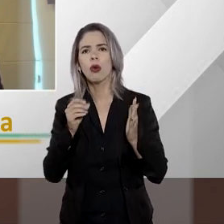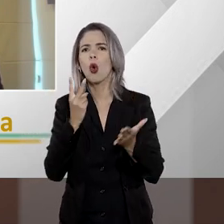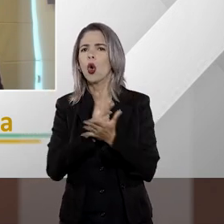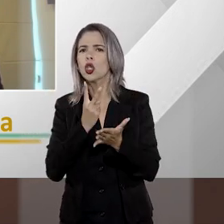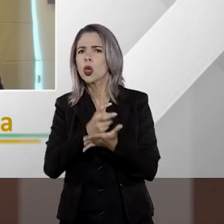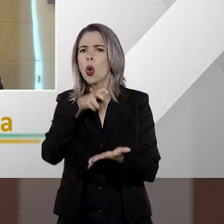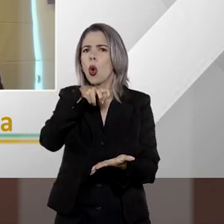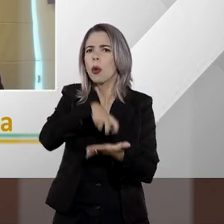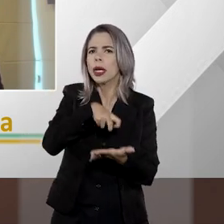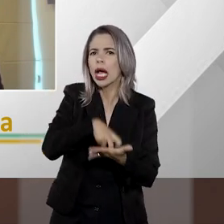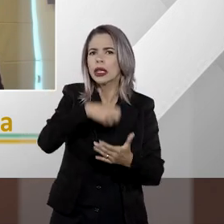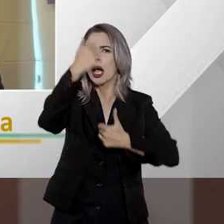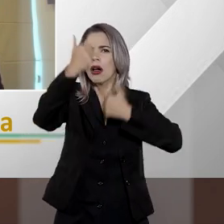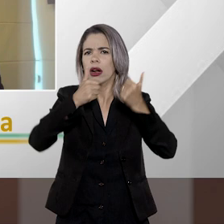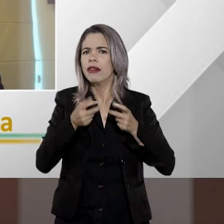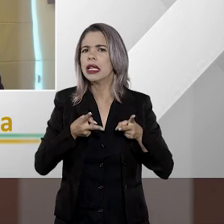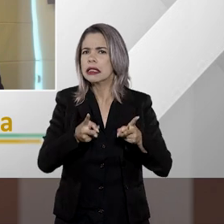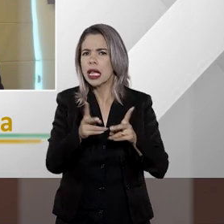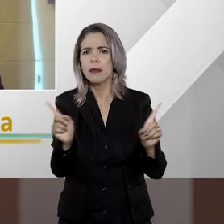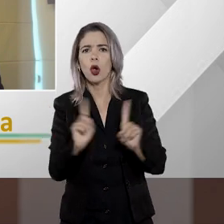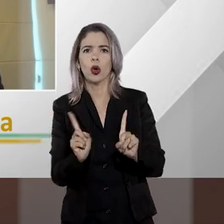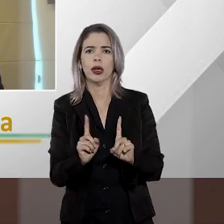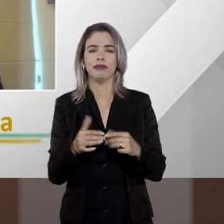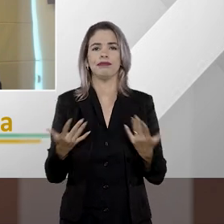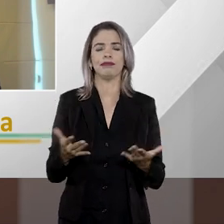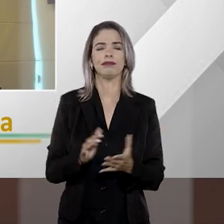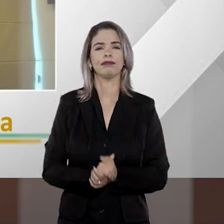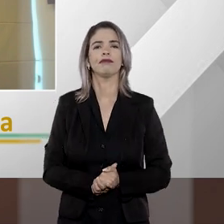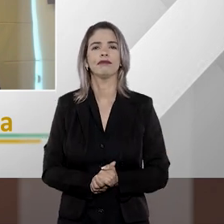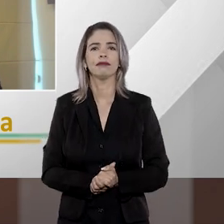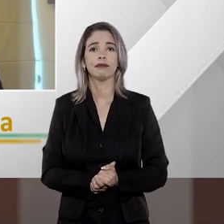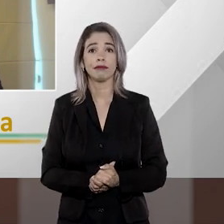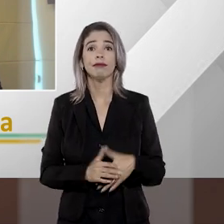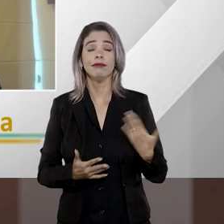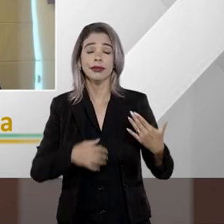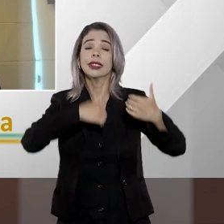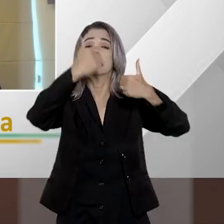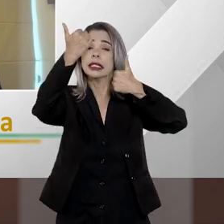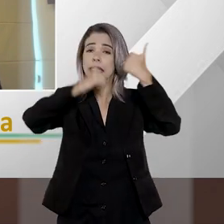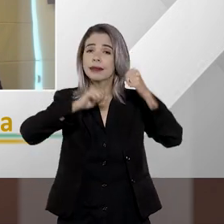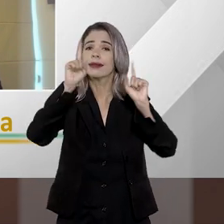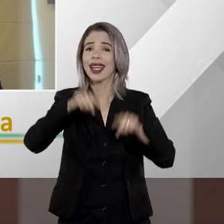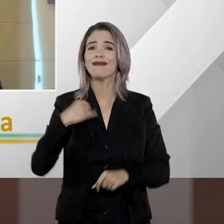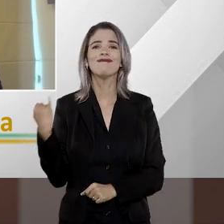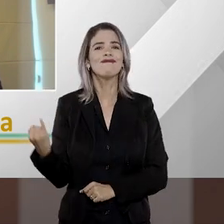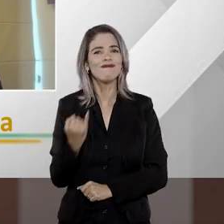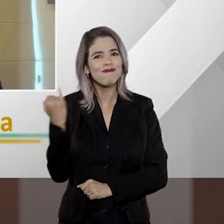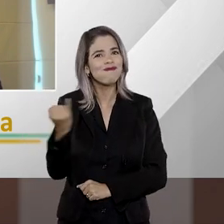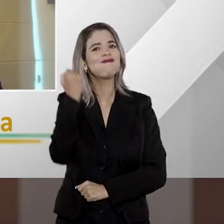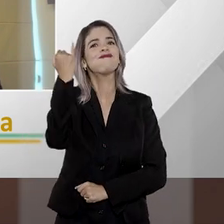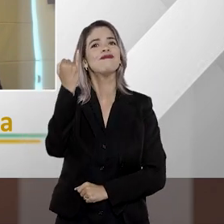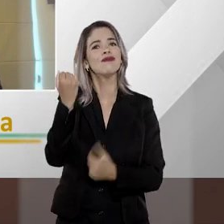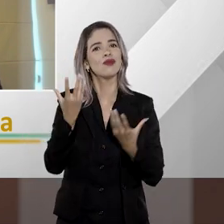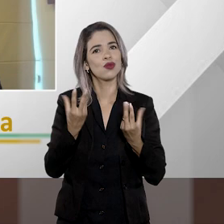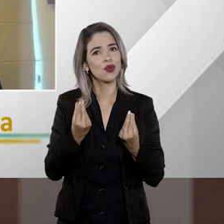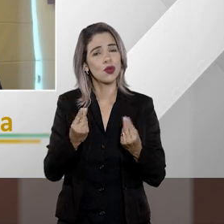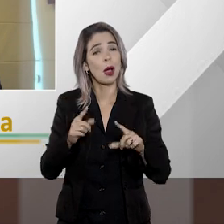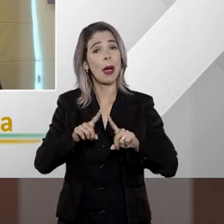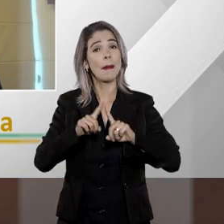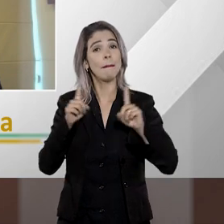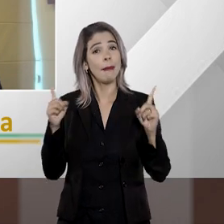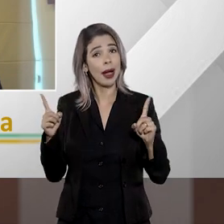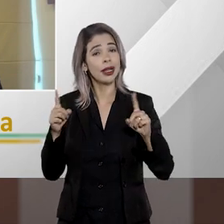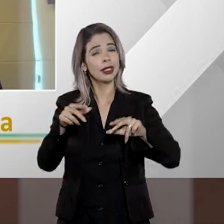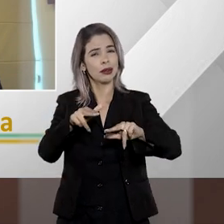sendo obrigatório ou não? O exame criminológico ele é prescindível. No entanto,